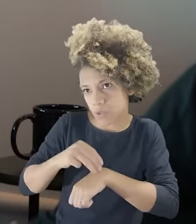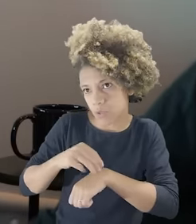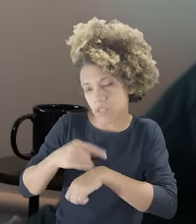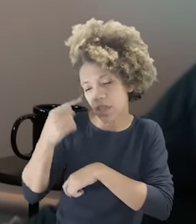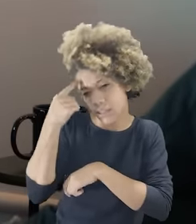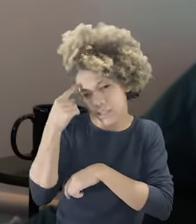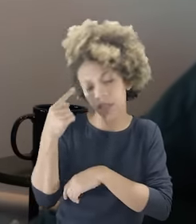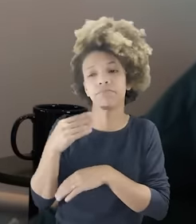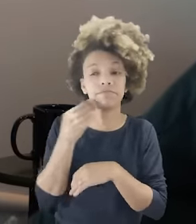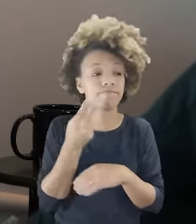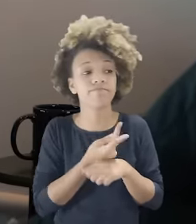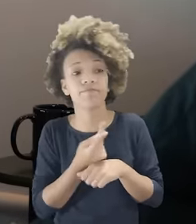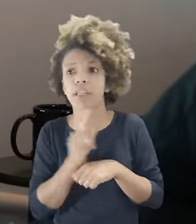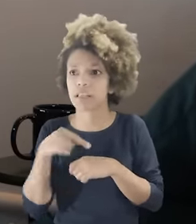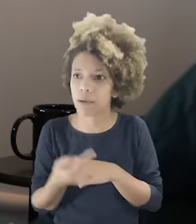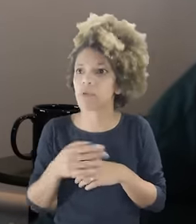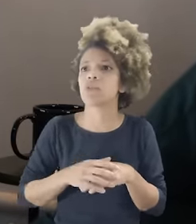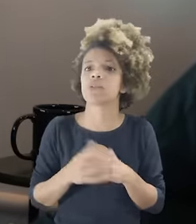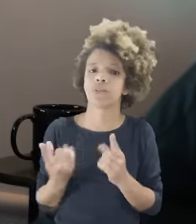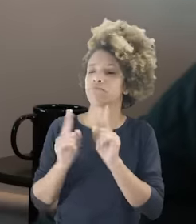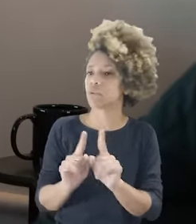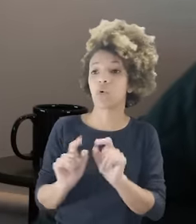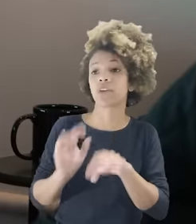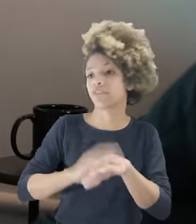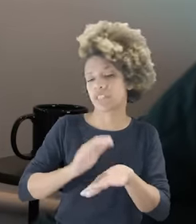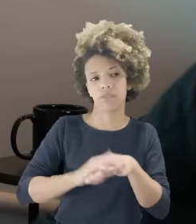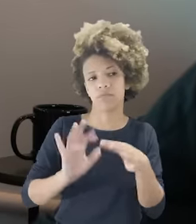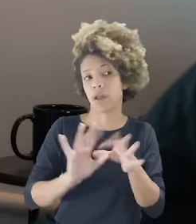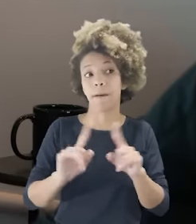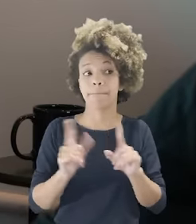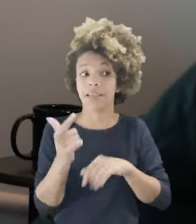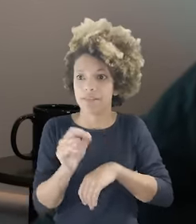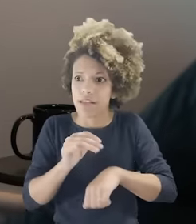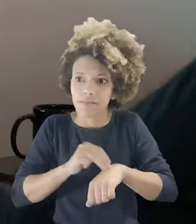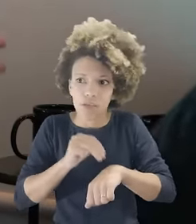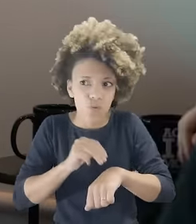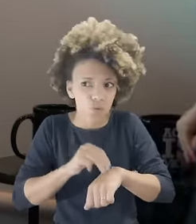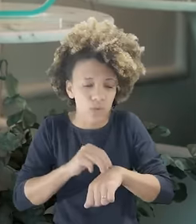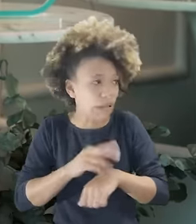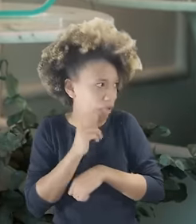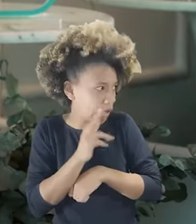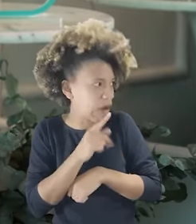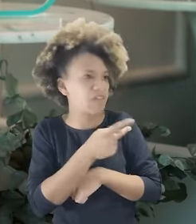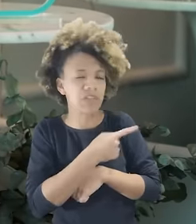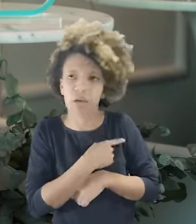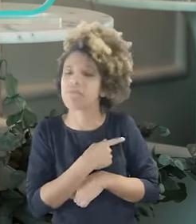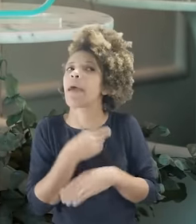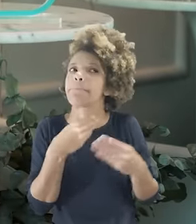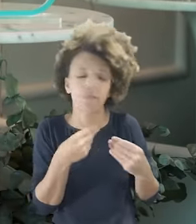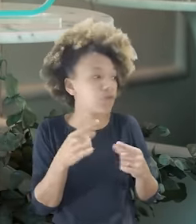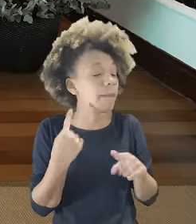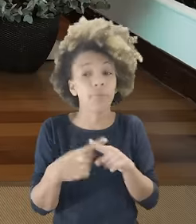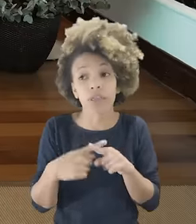tentando buscar eles depois eles vão entrar contigo e vai fazer o que tu quiser é isso mas dez nada tu falou um bagulho